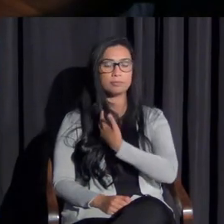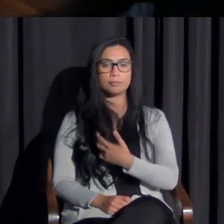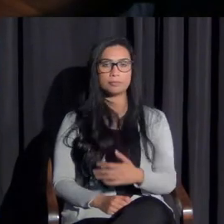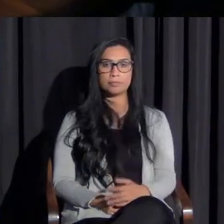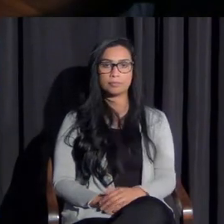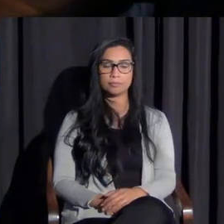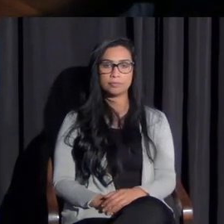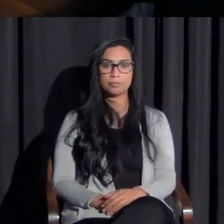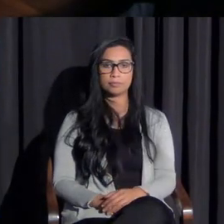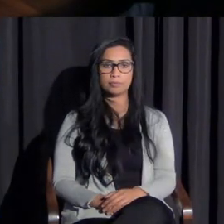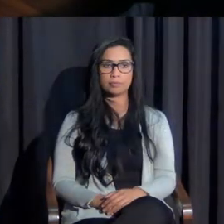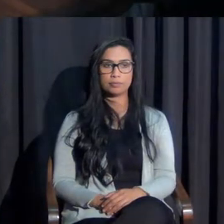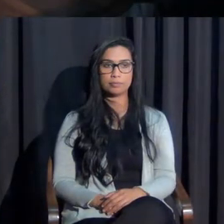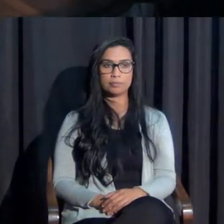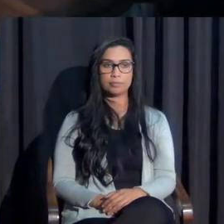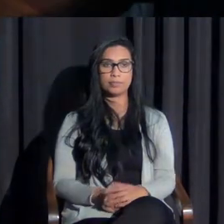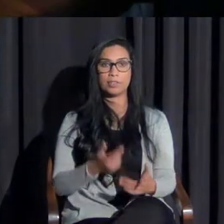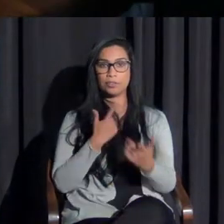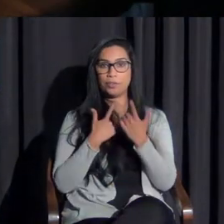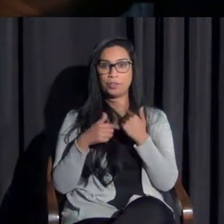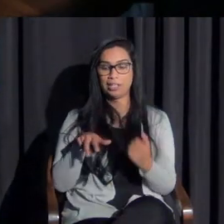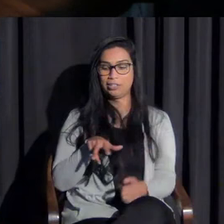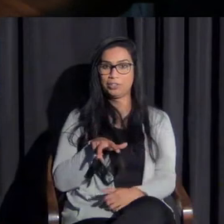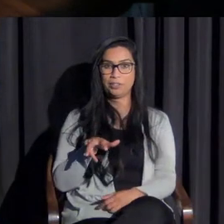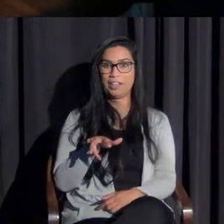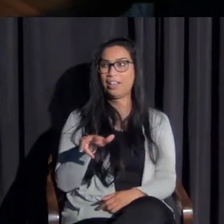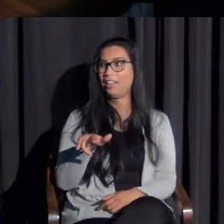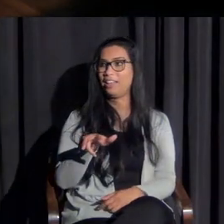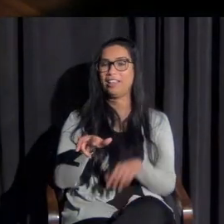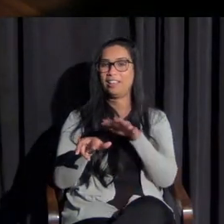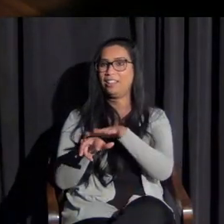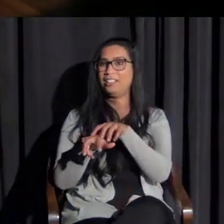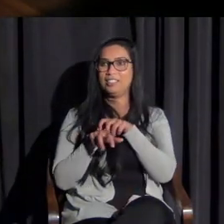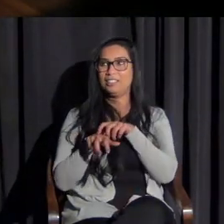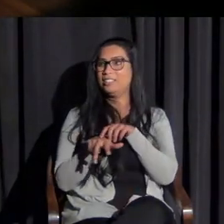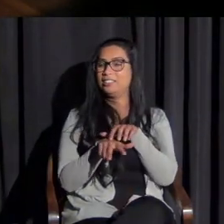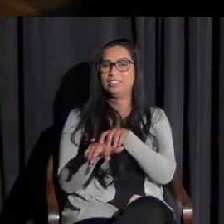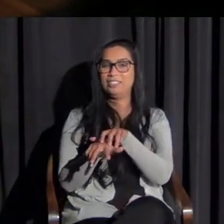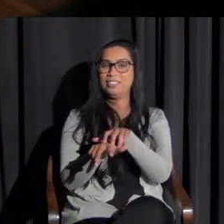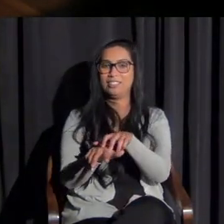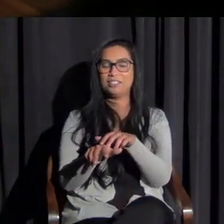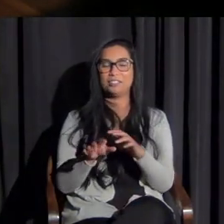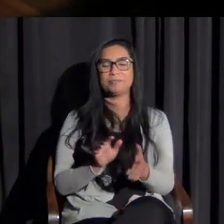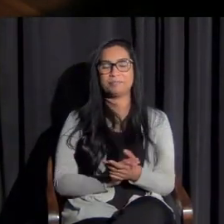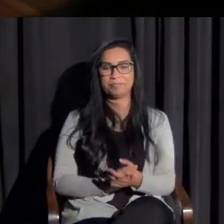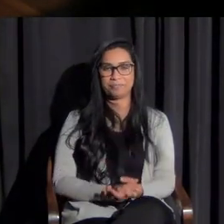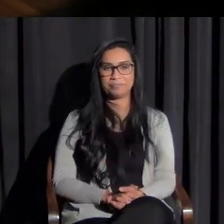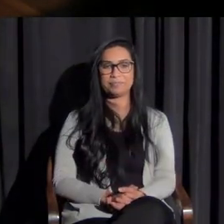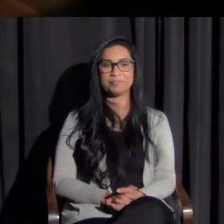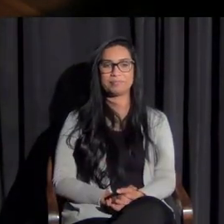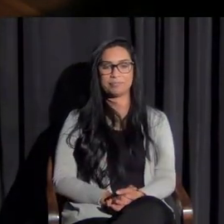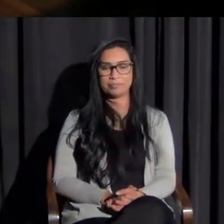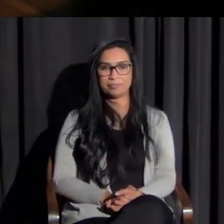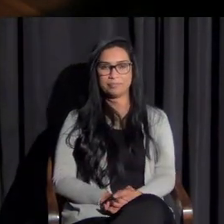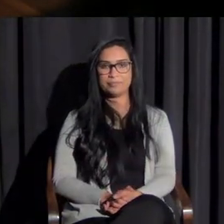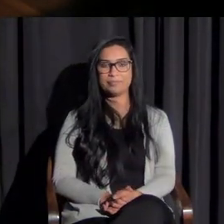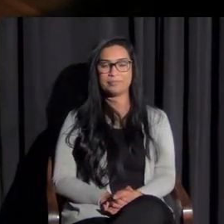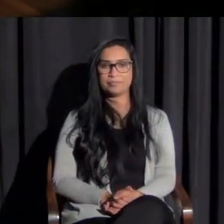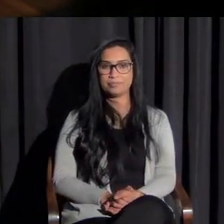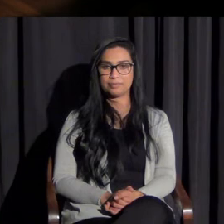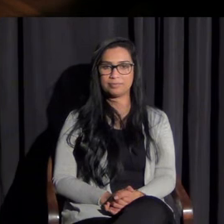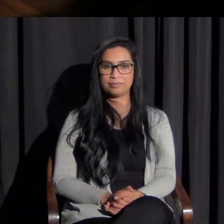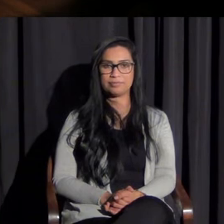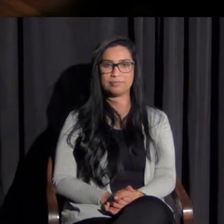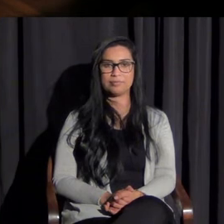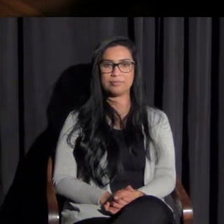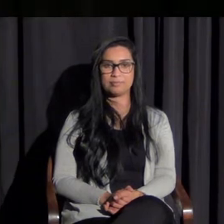E dá uma vontade de pegar um mouse, né? É uma coisa esquisita, né? Porque aí, ao mesmo tempo que saiu do negócio de falar só